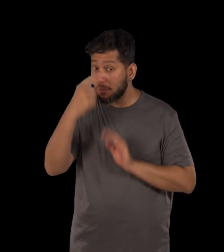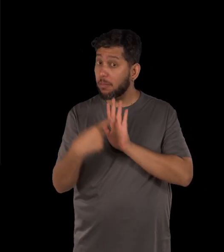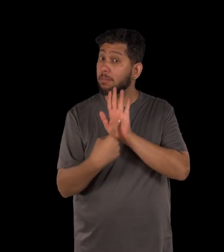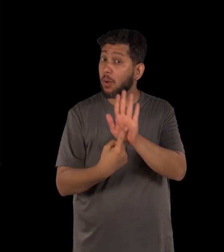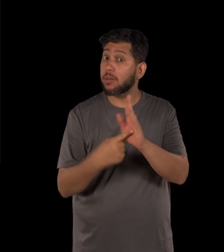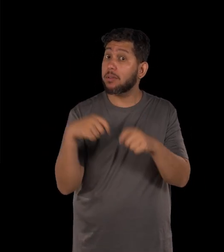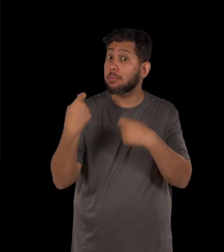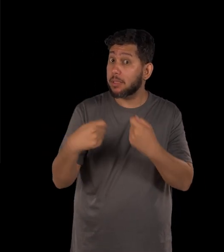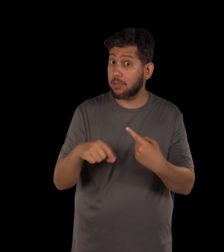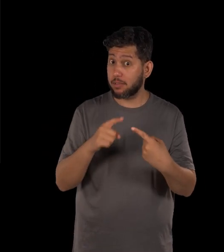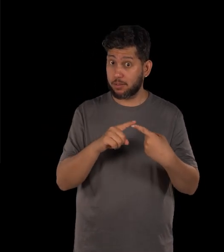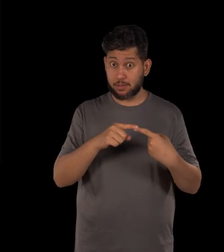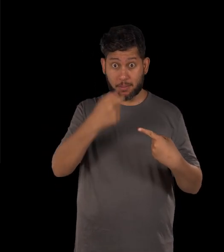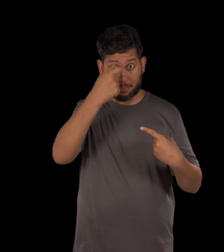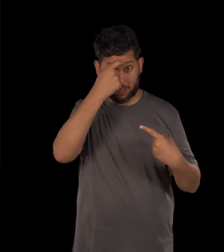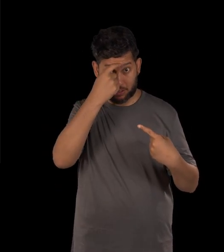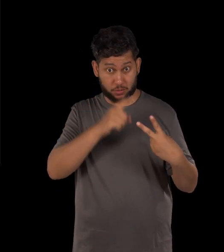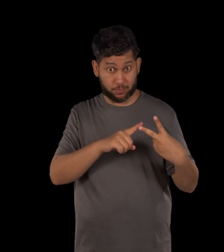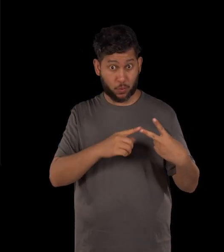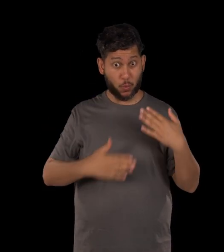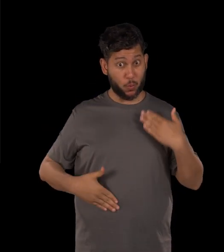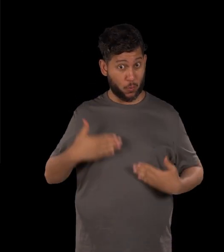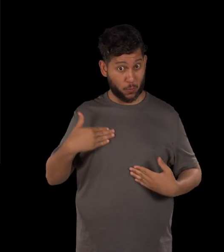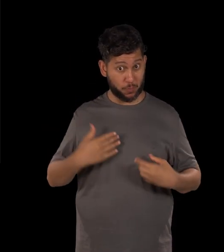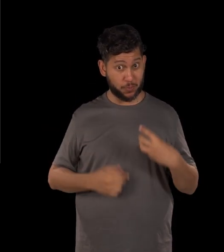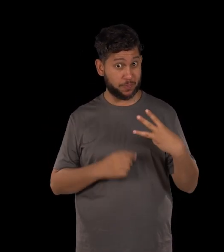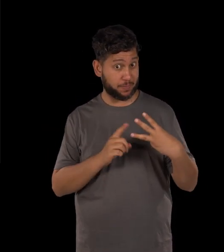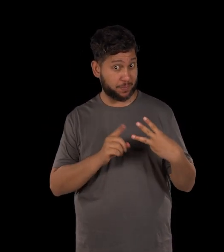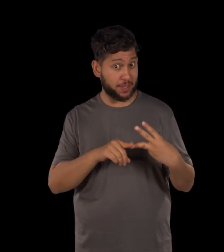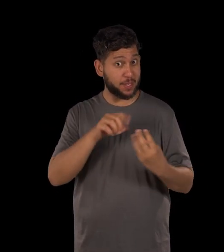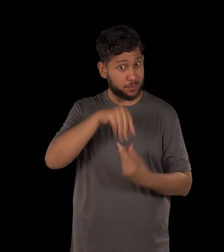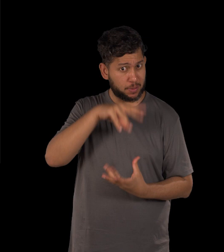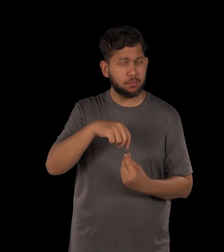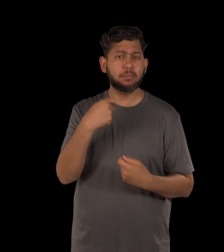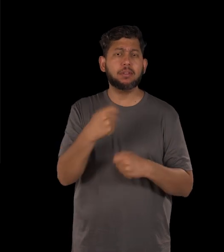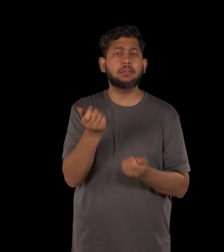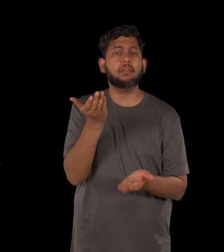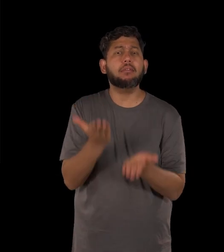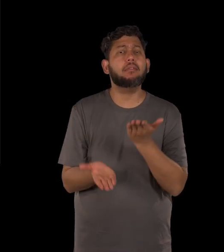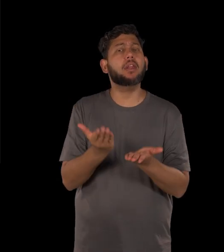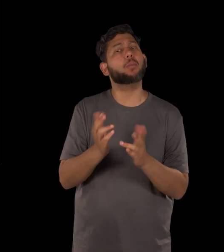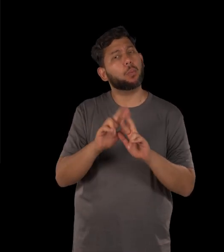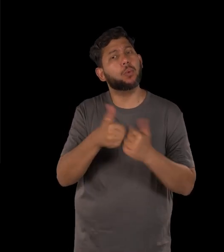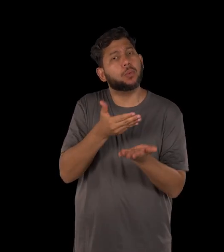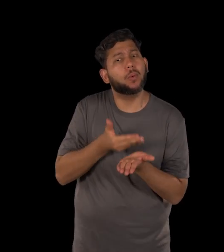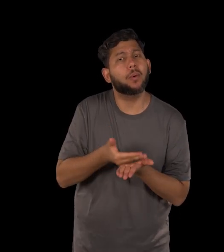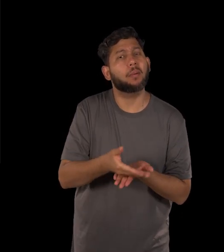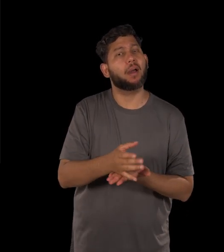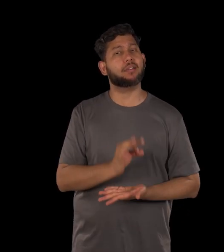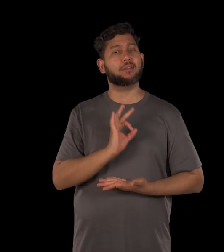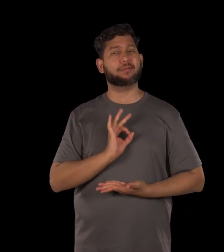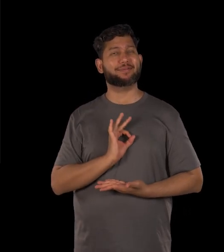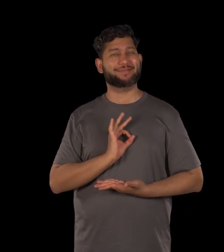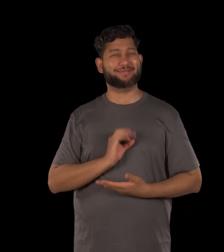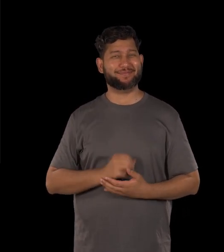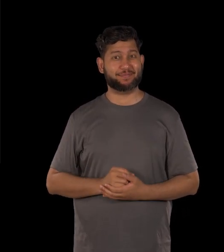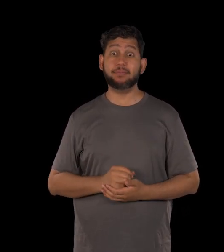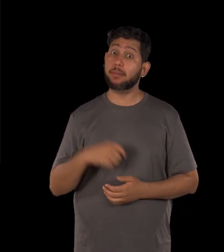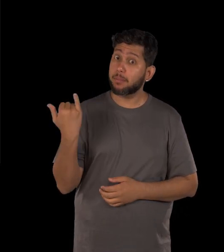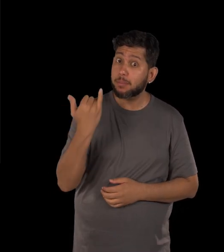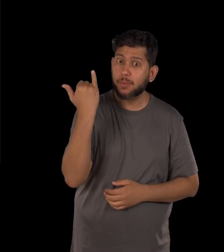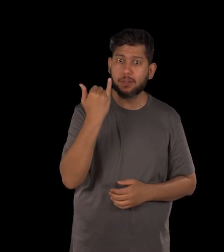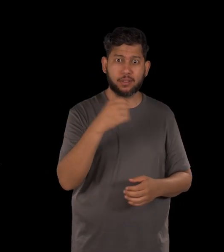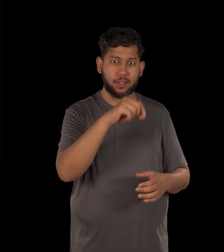ideia do equilíbrio entre mente, corpo e espírito, ganhando força através de Buda. Destaca-se a importância do